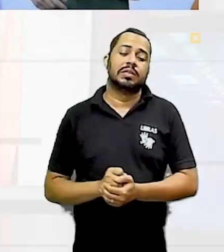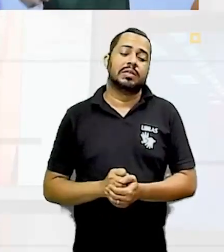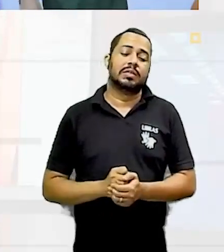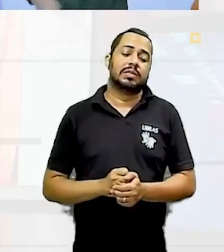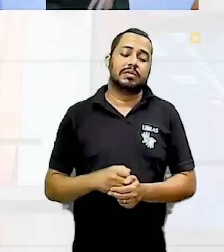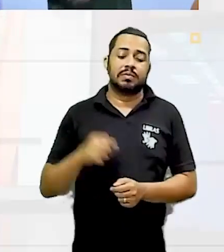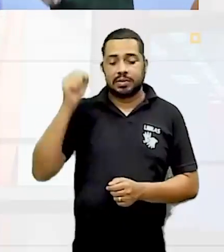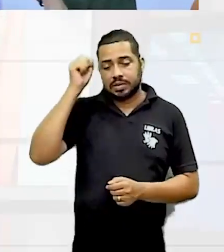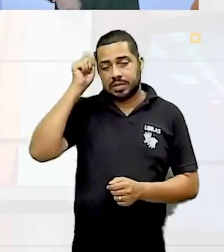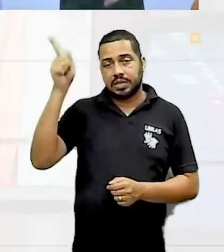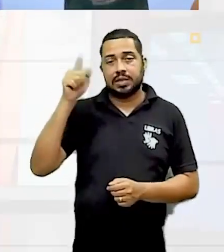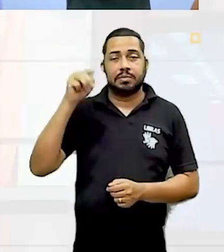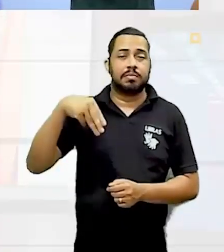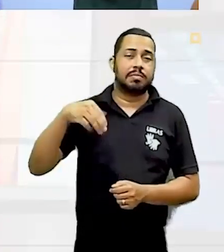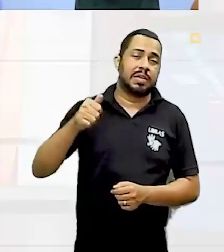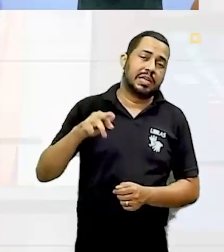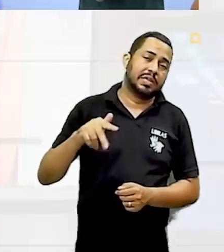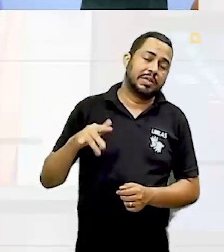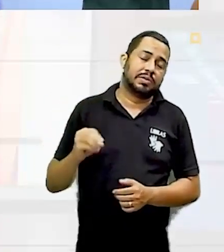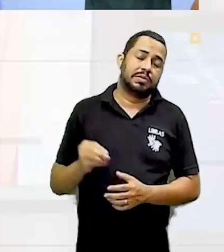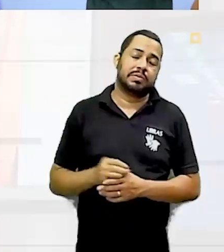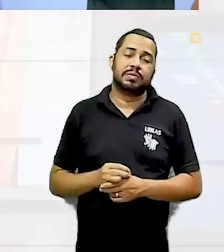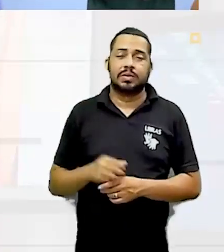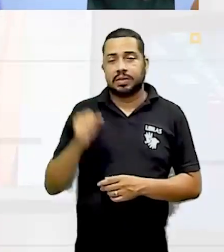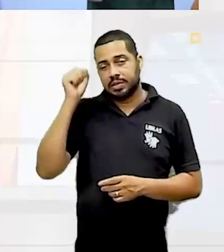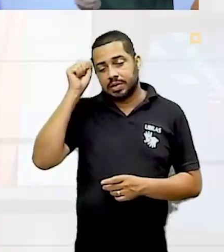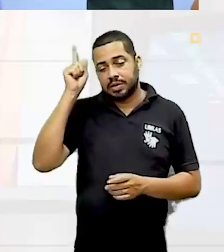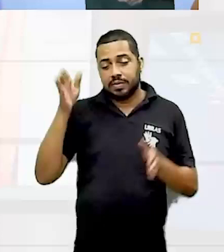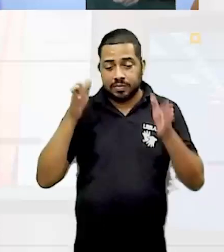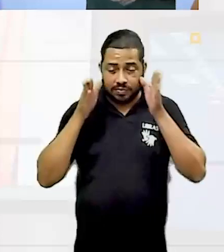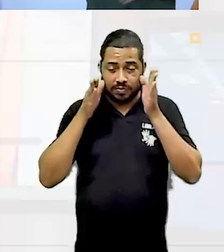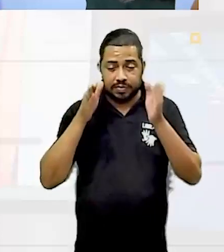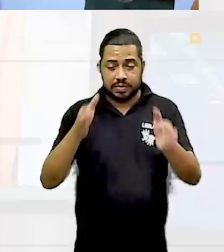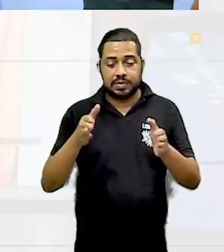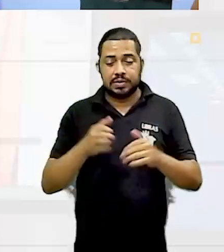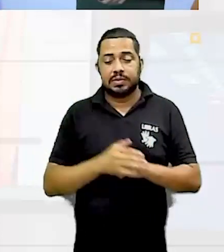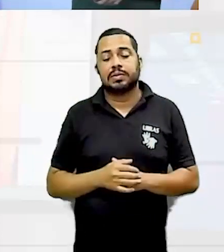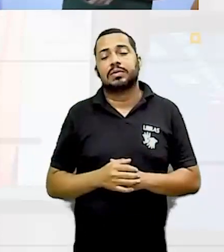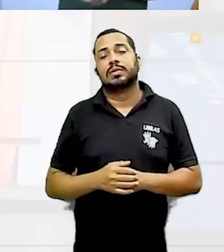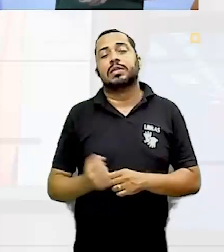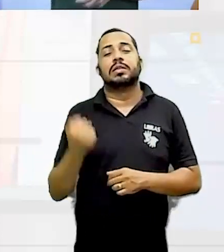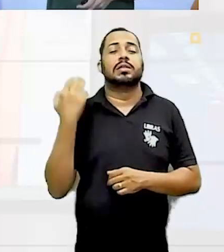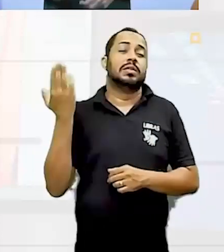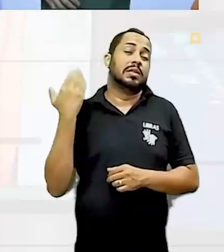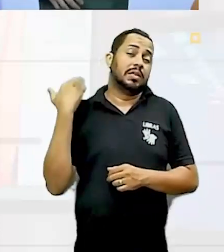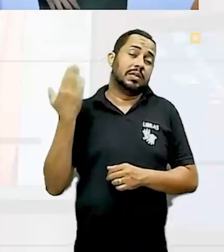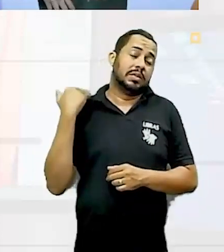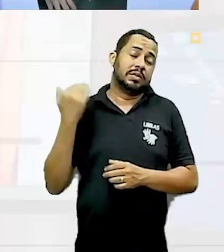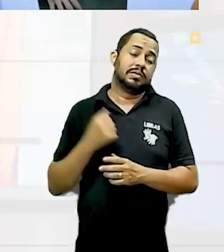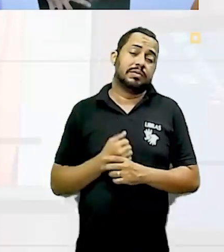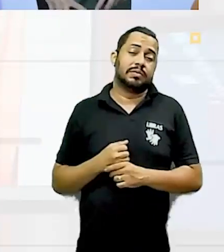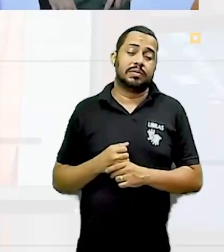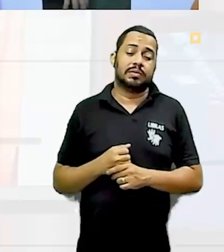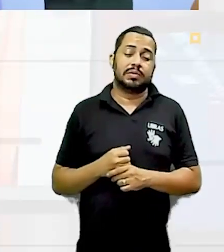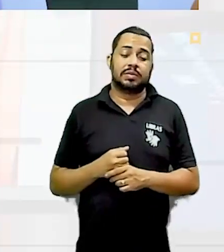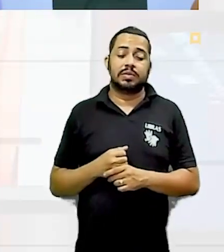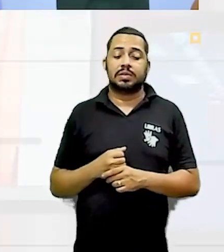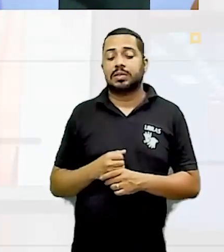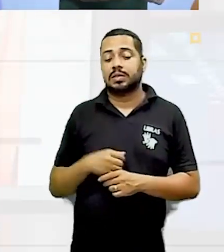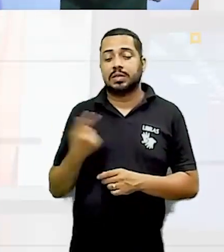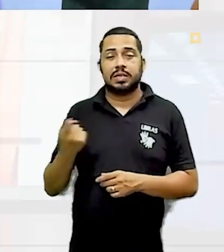na ideia do Mario, do Sonic, da época mesmo, que a ideia era focar no antigo mesmo, trazer esse sentimento